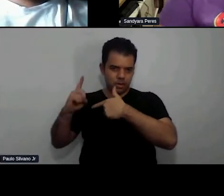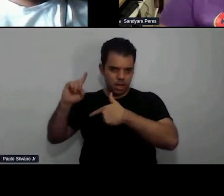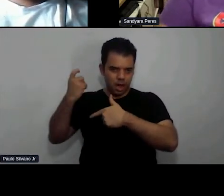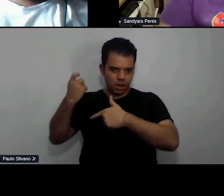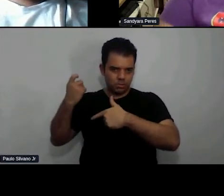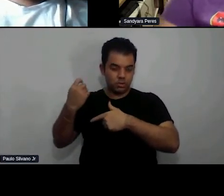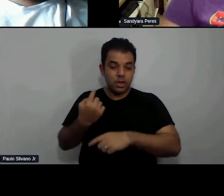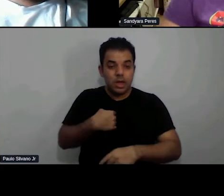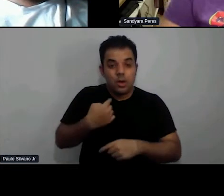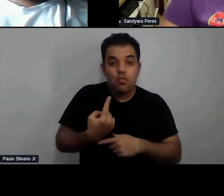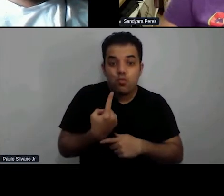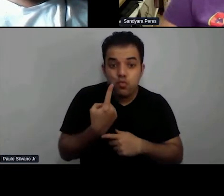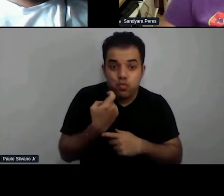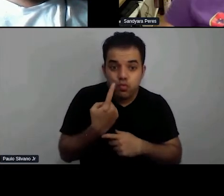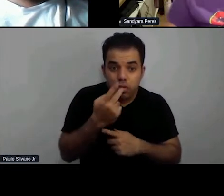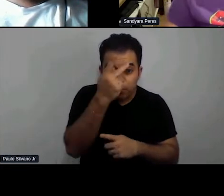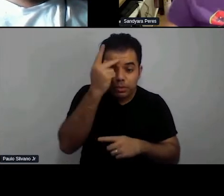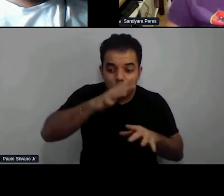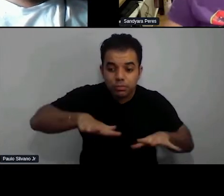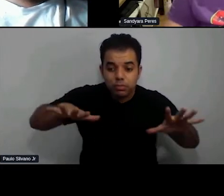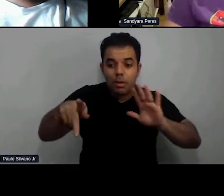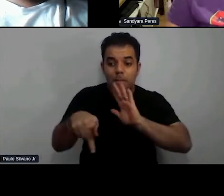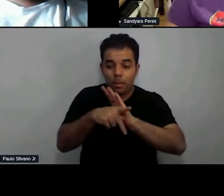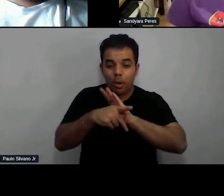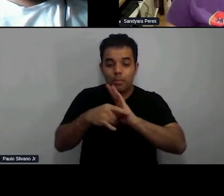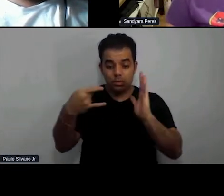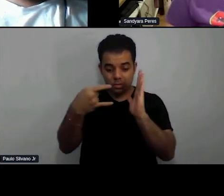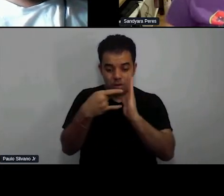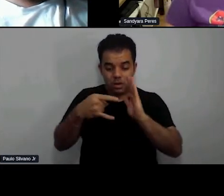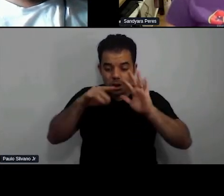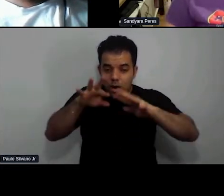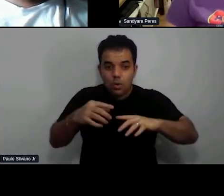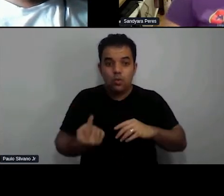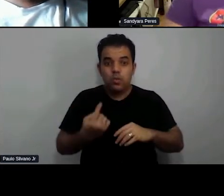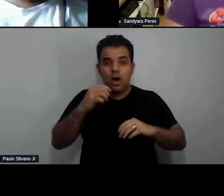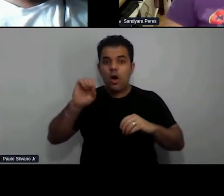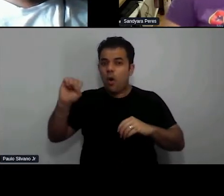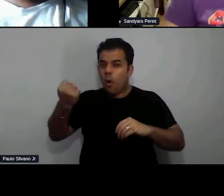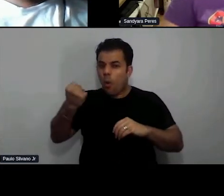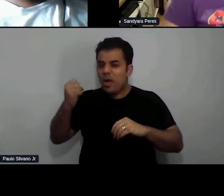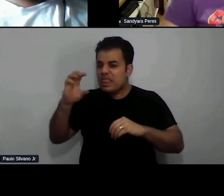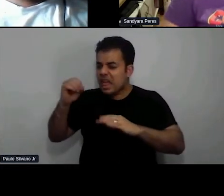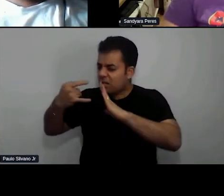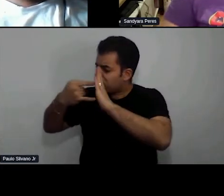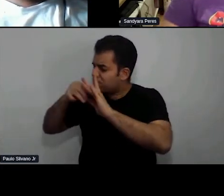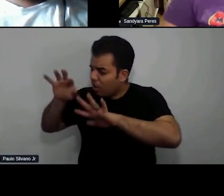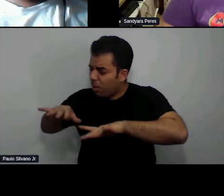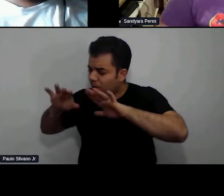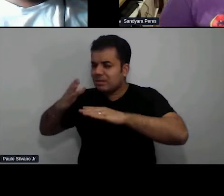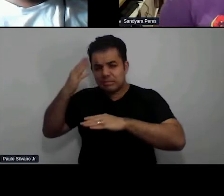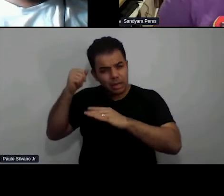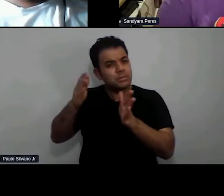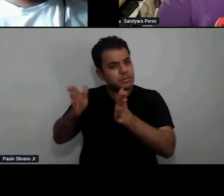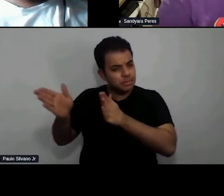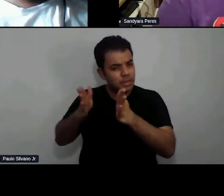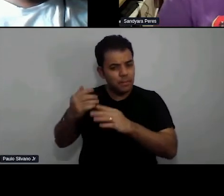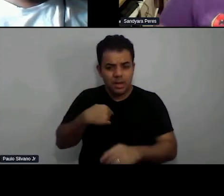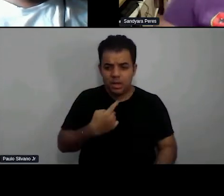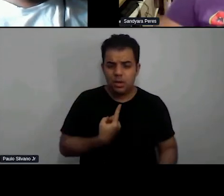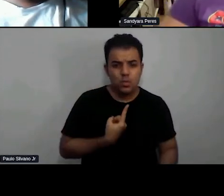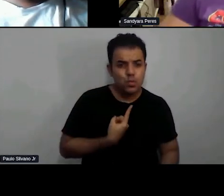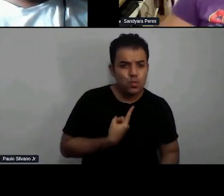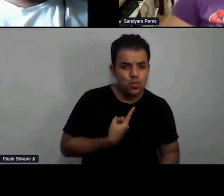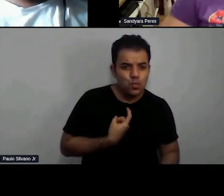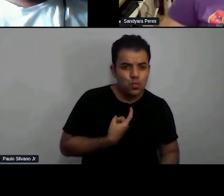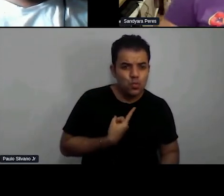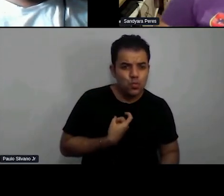única pessoa no setor de desenvolvimento, com mais de 80 programadores que sabia de acessibilidade. Então, você